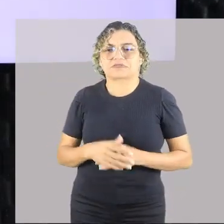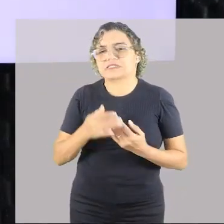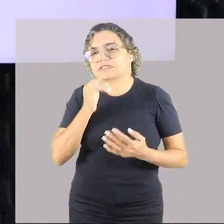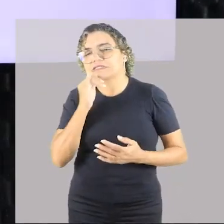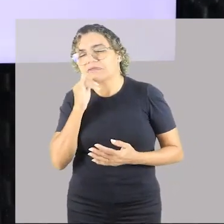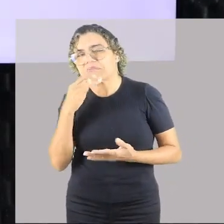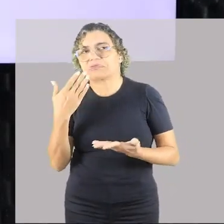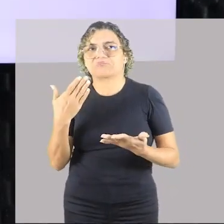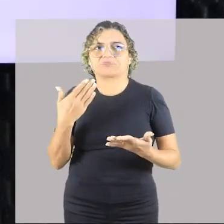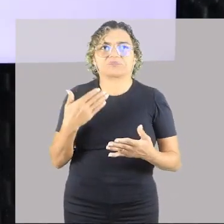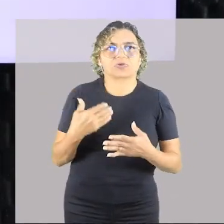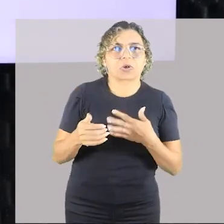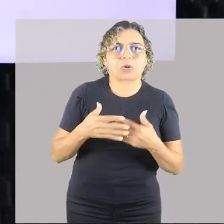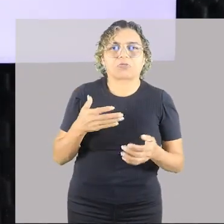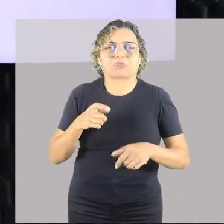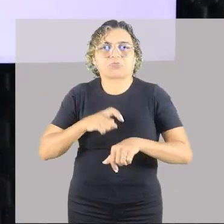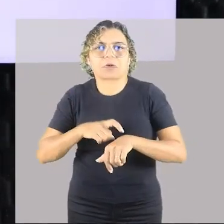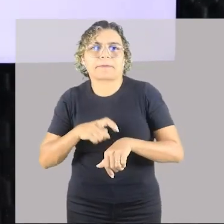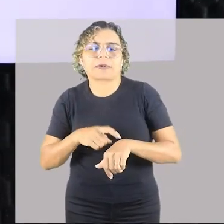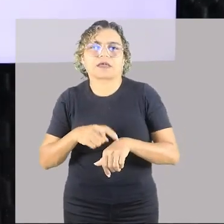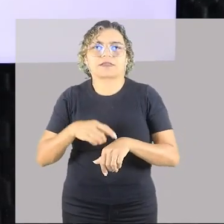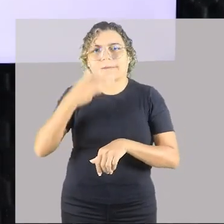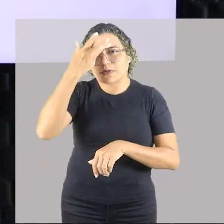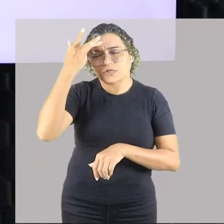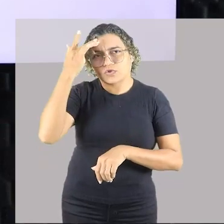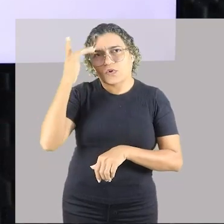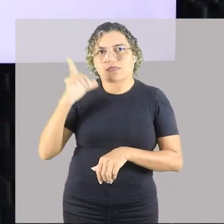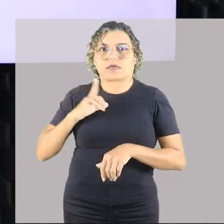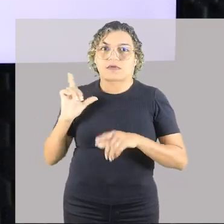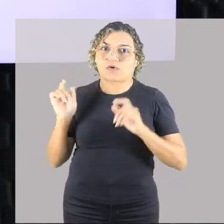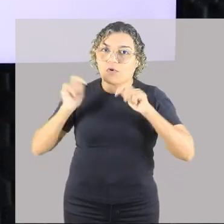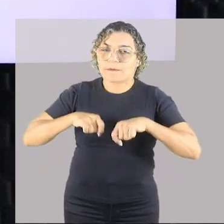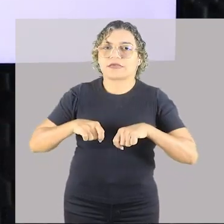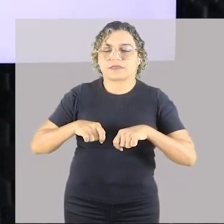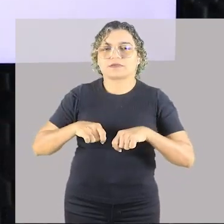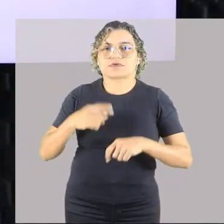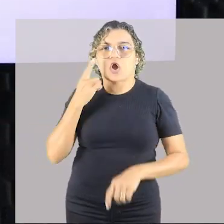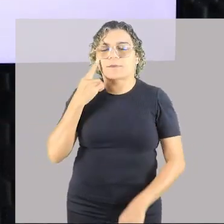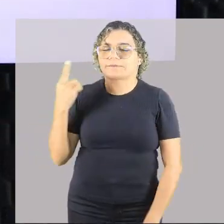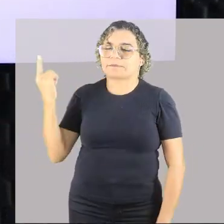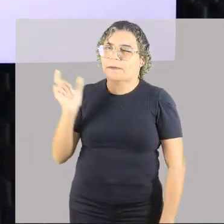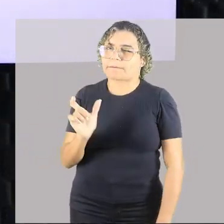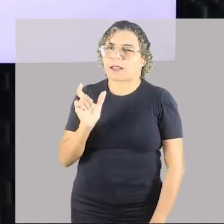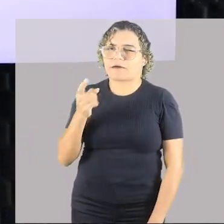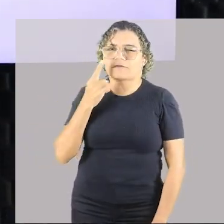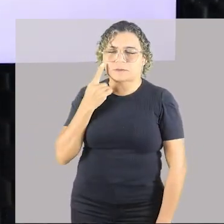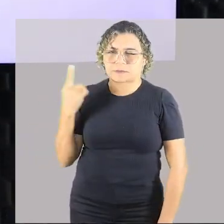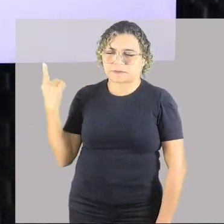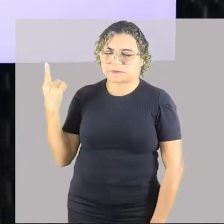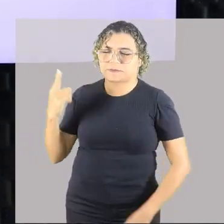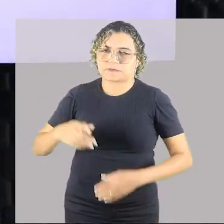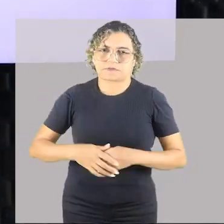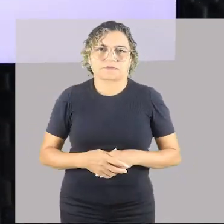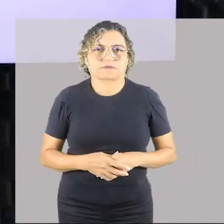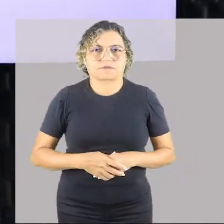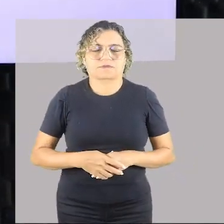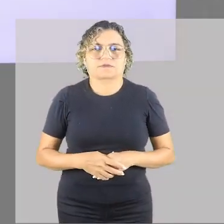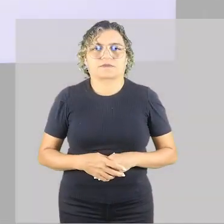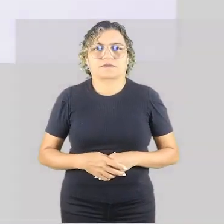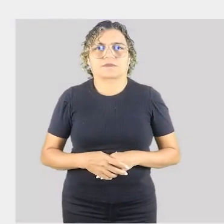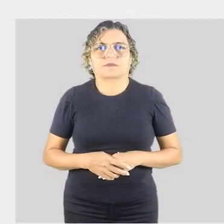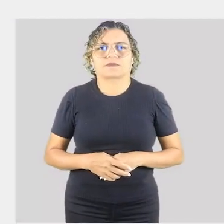tempo, o agente continuará sendo competente. Ela é imprescritível.